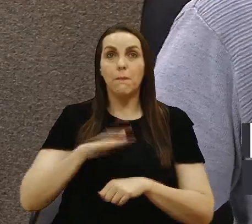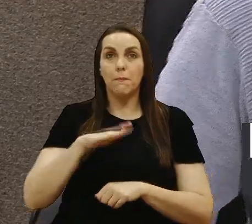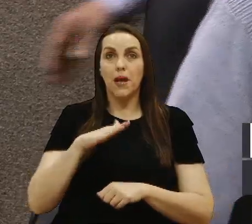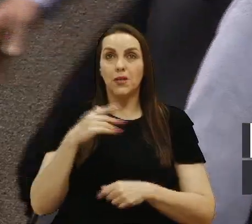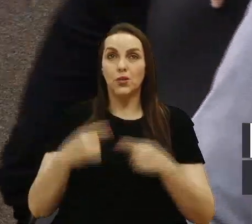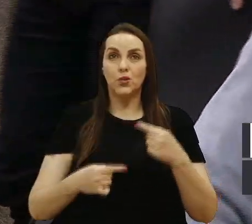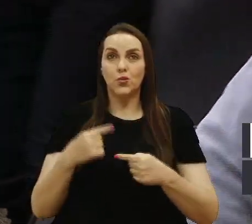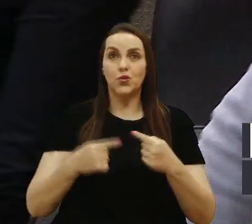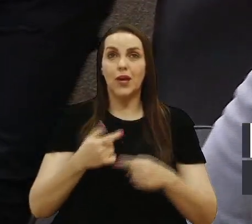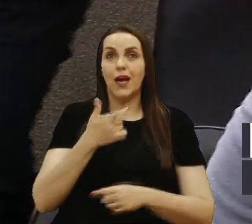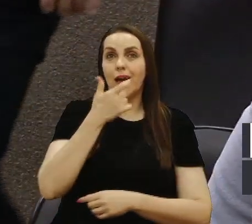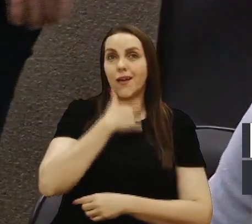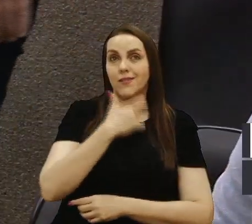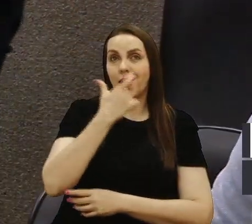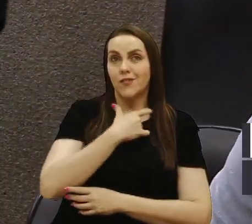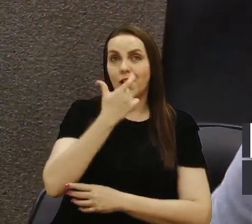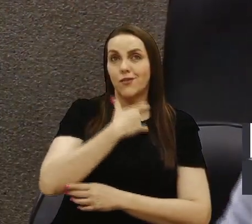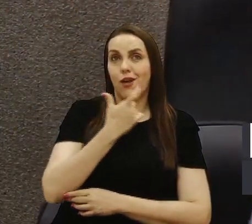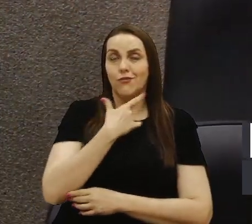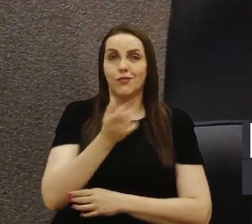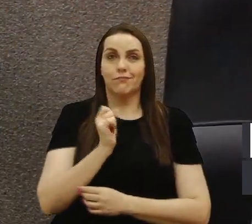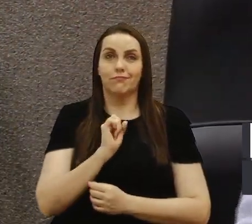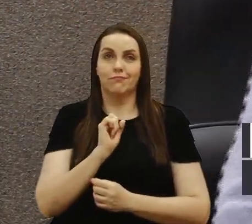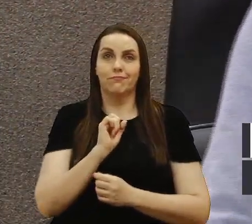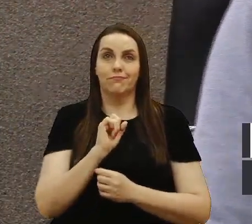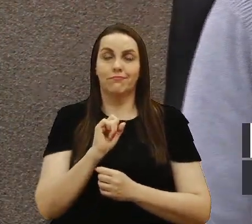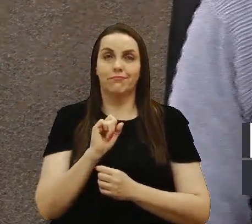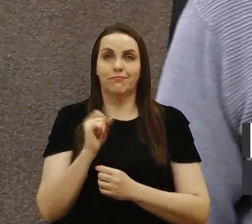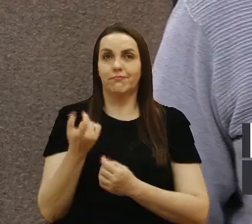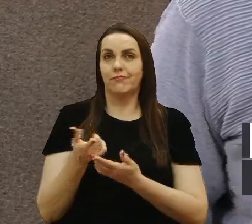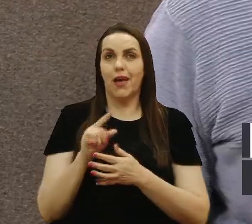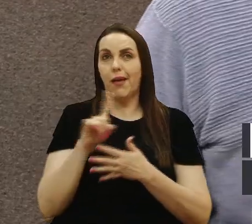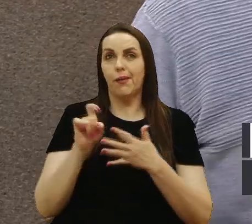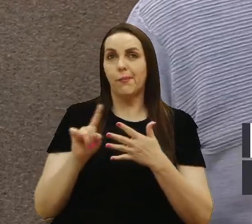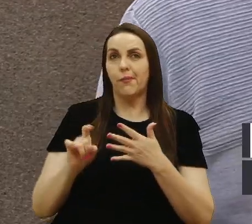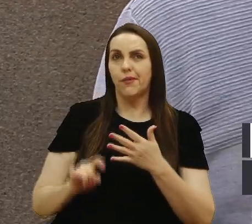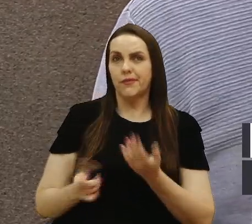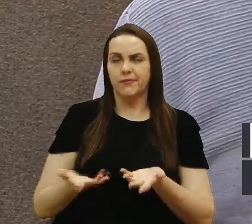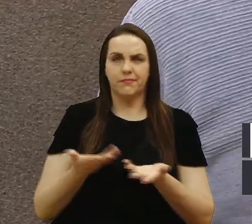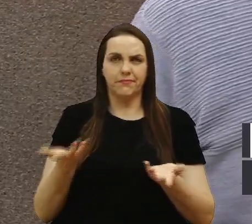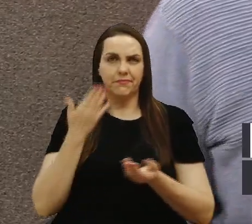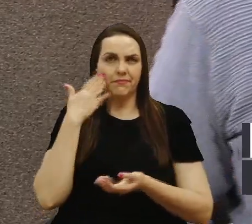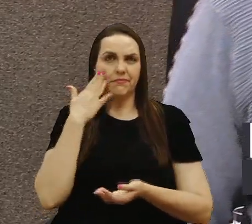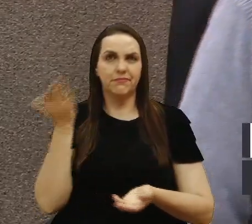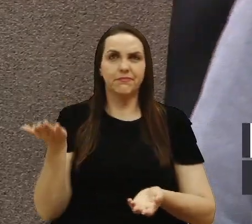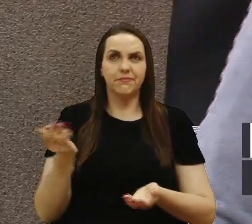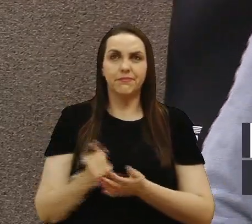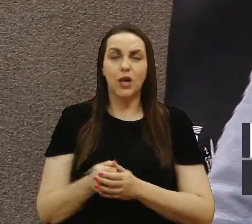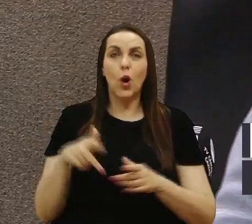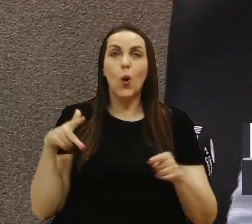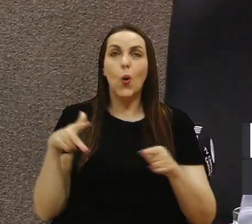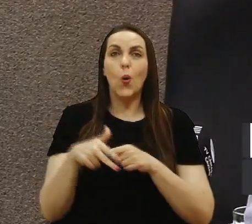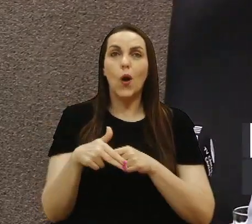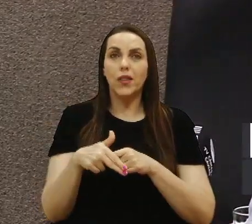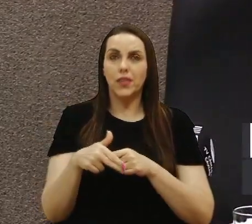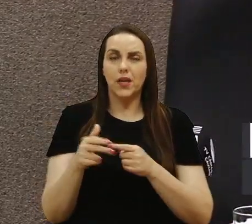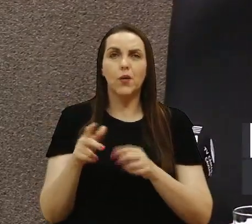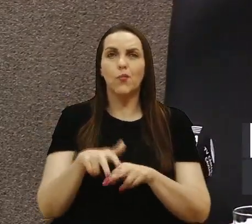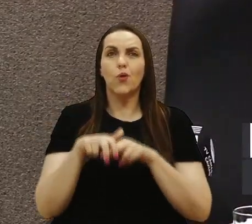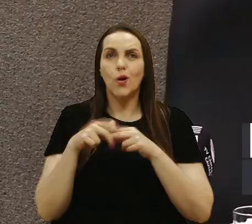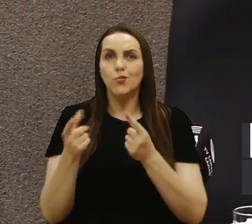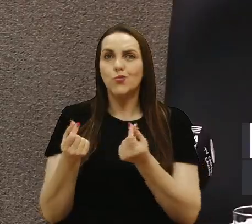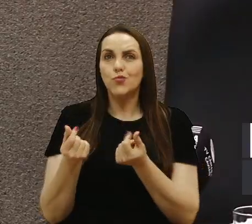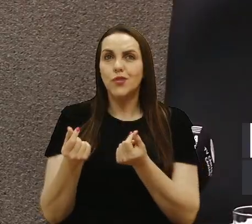achismo, a suposição. Porque eu nunca vi tanto achismo. Primeiro, quem é que falou que o corte está sendo por causa de dinheiro, para